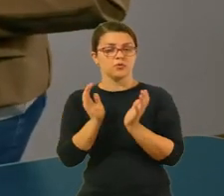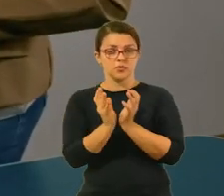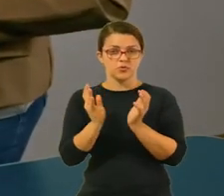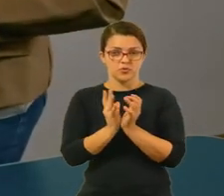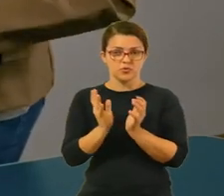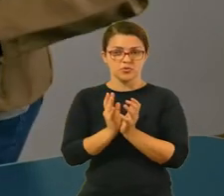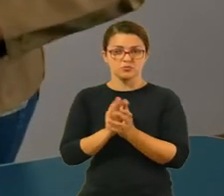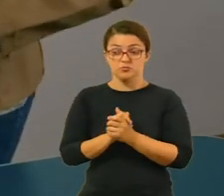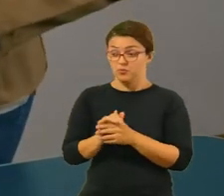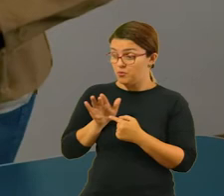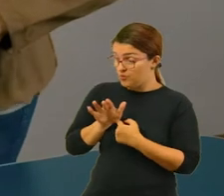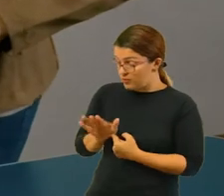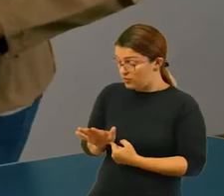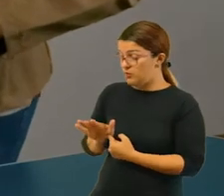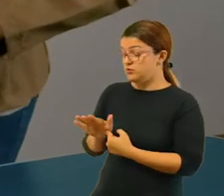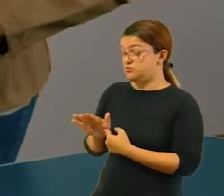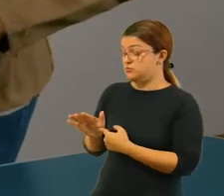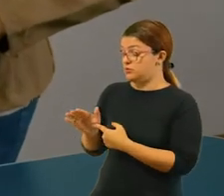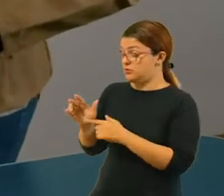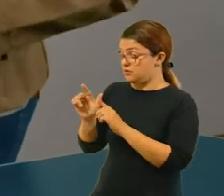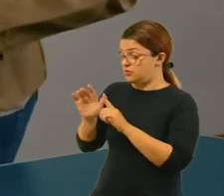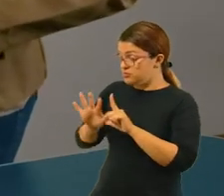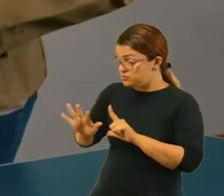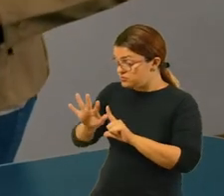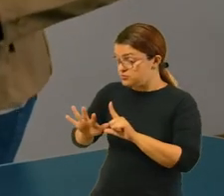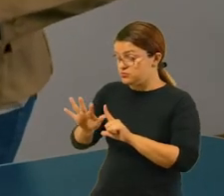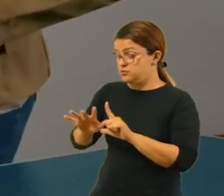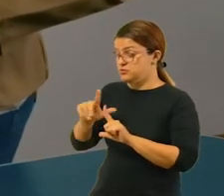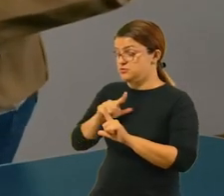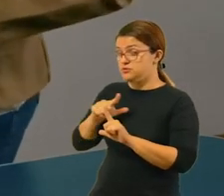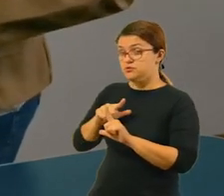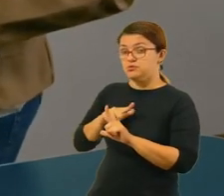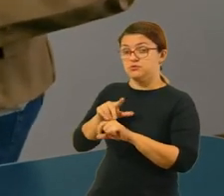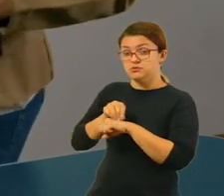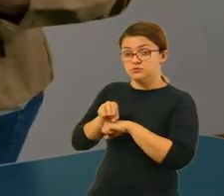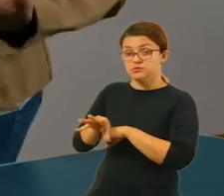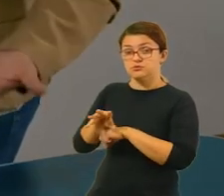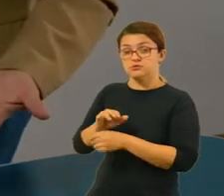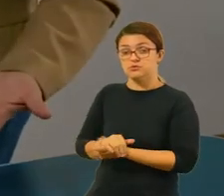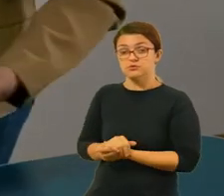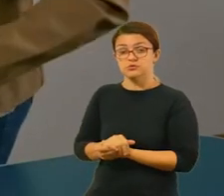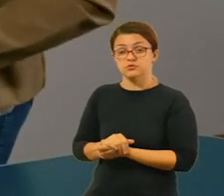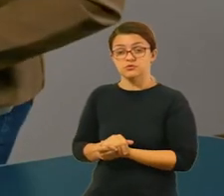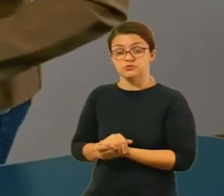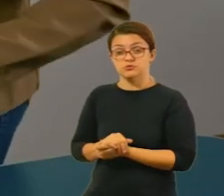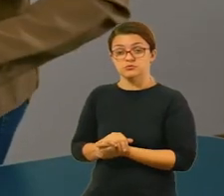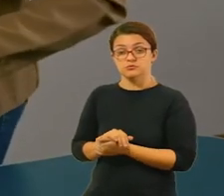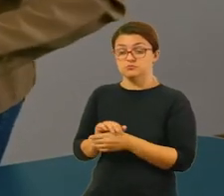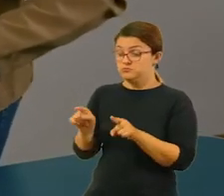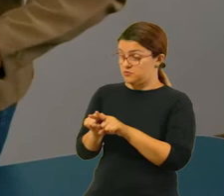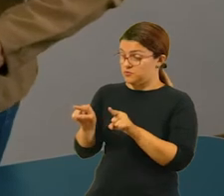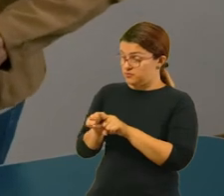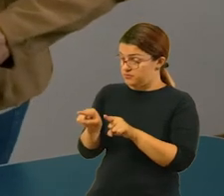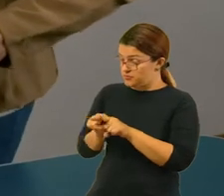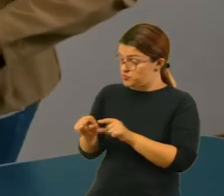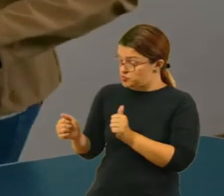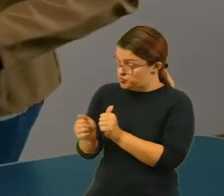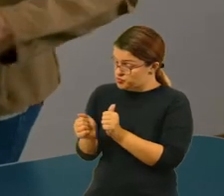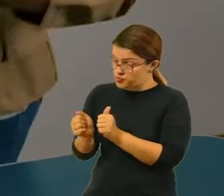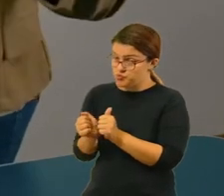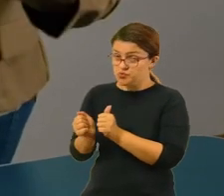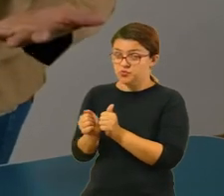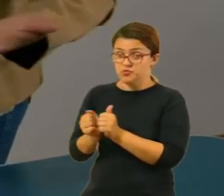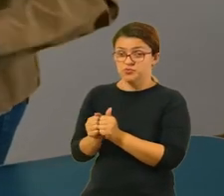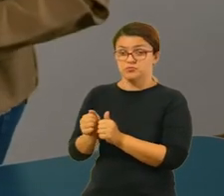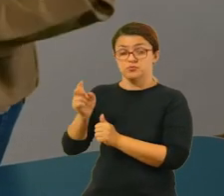quais são os polígonos. Você pode mostrar para a criança o desenho que ele tem lá. E a nossa sugestão é que você faça